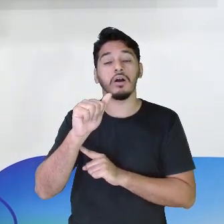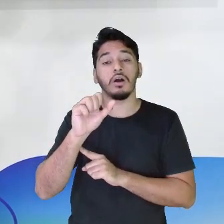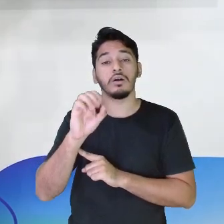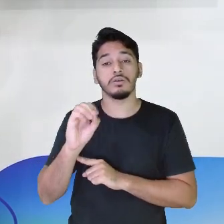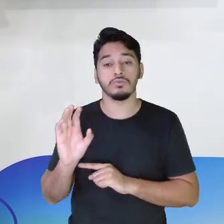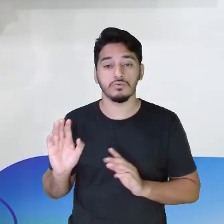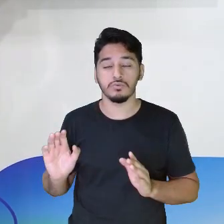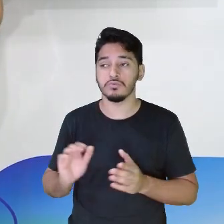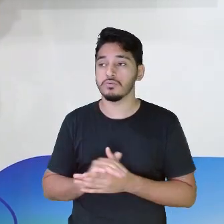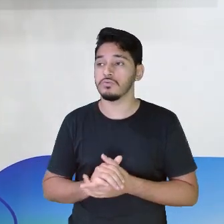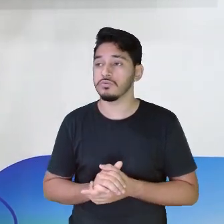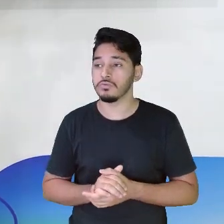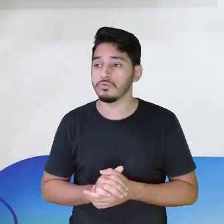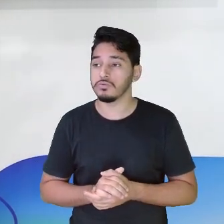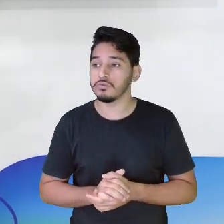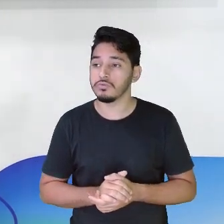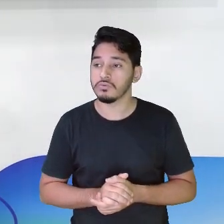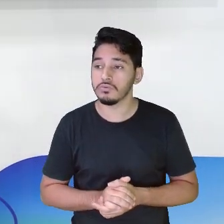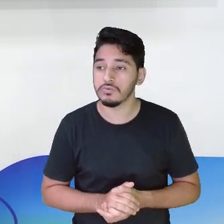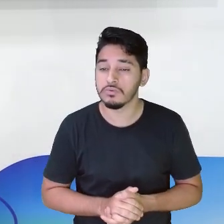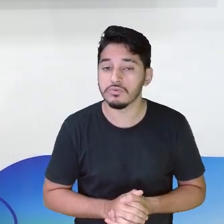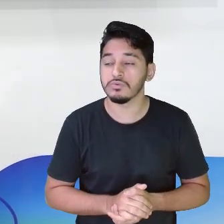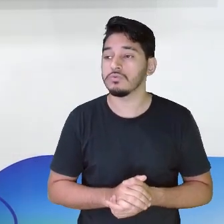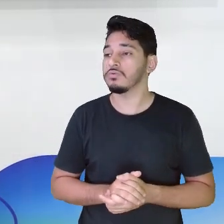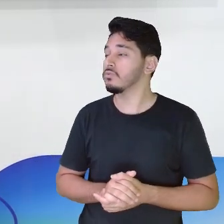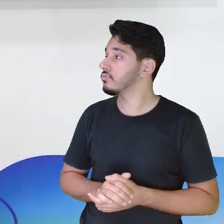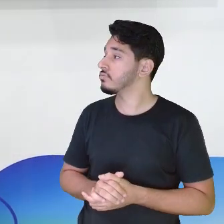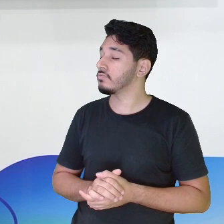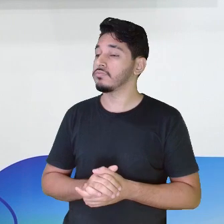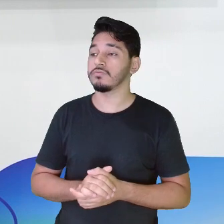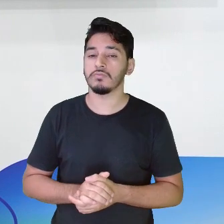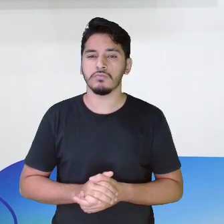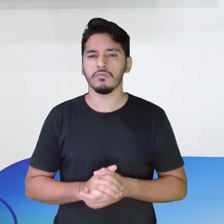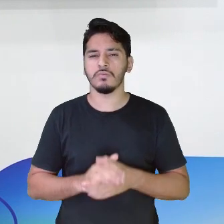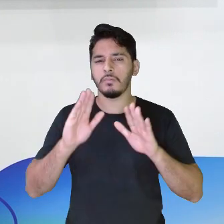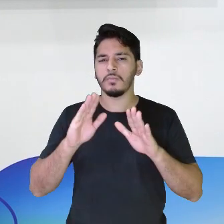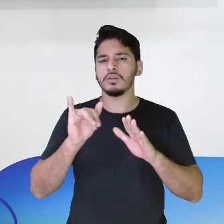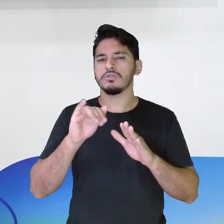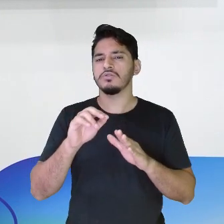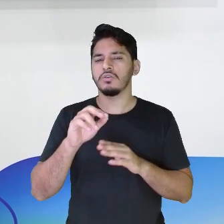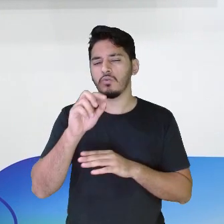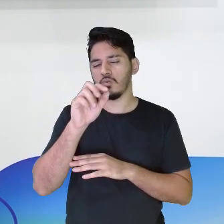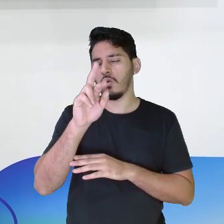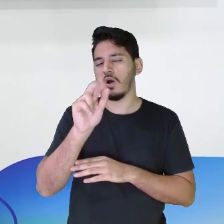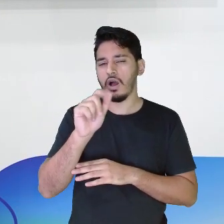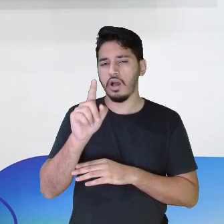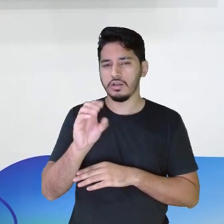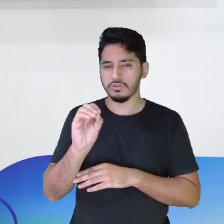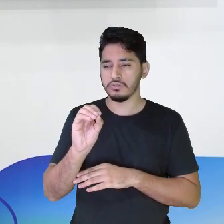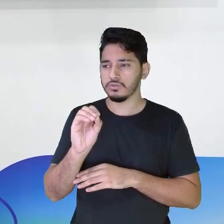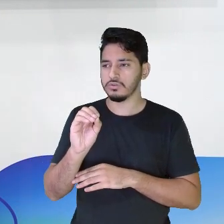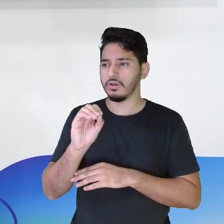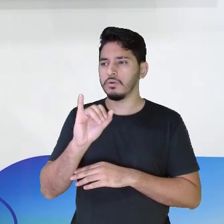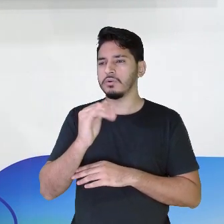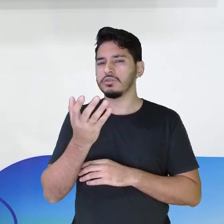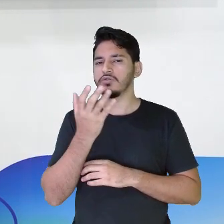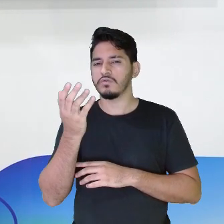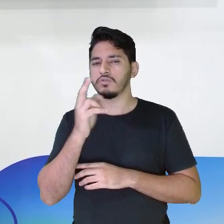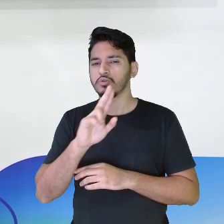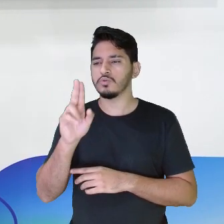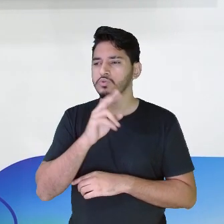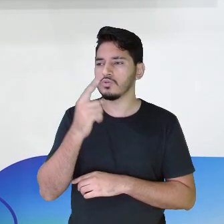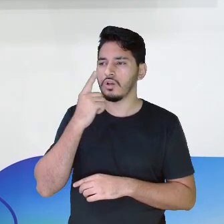utilizar essa figura aqui, seria um ângulo raso. Mas se eu fosse utilizar esse ângulo aqui, olha,